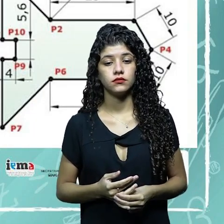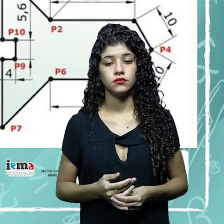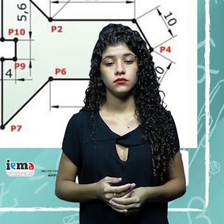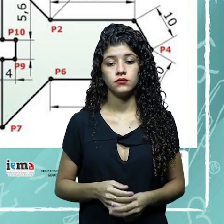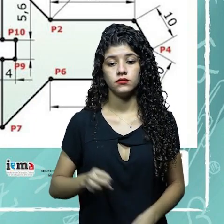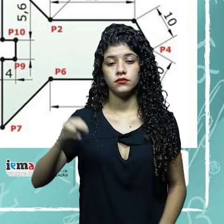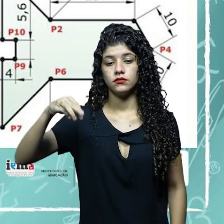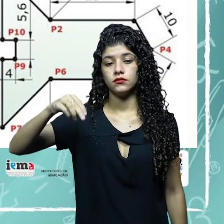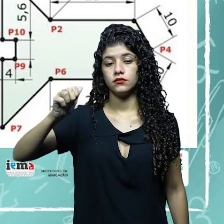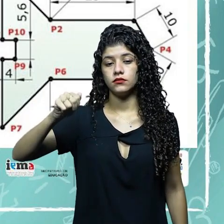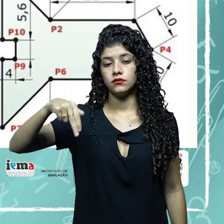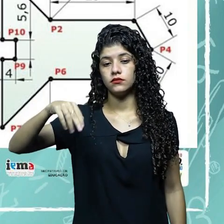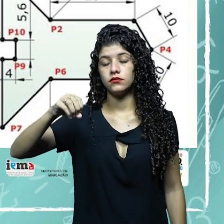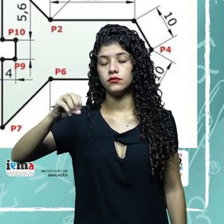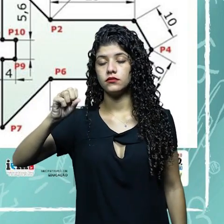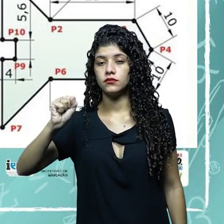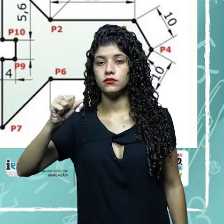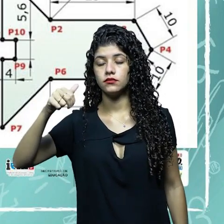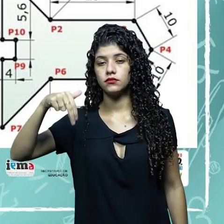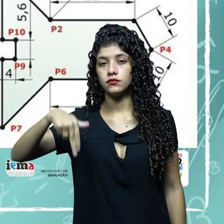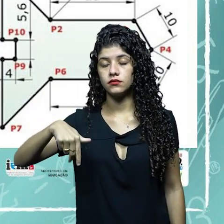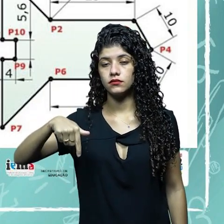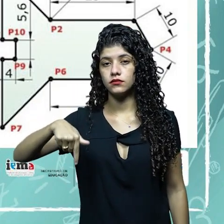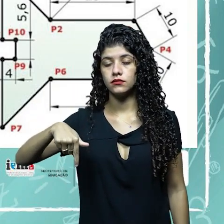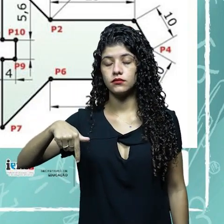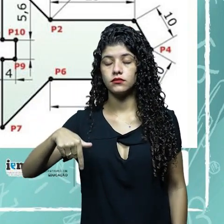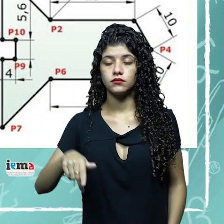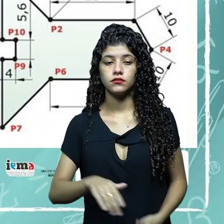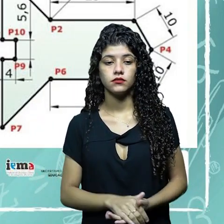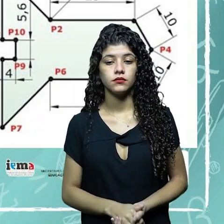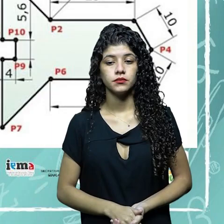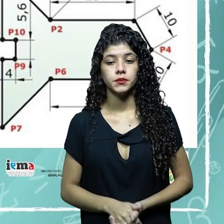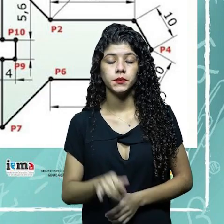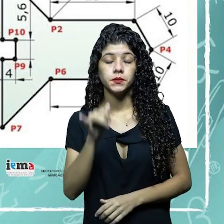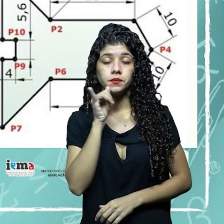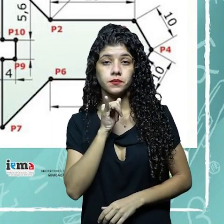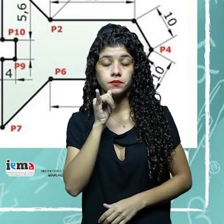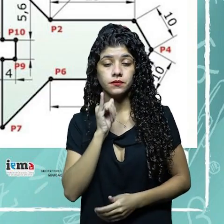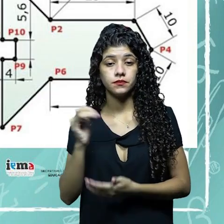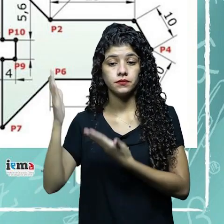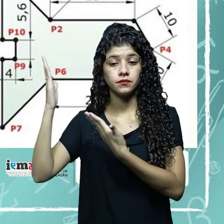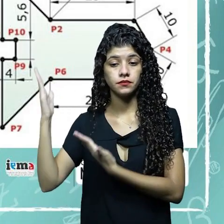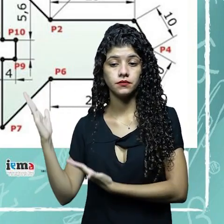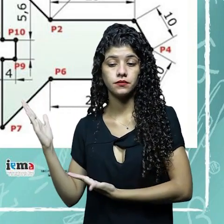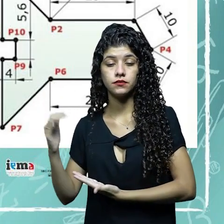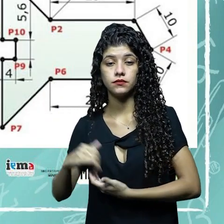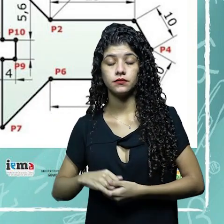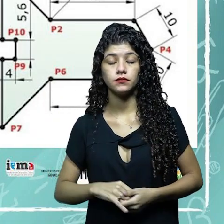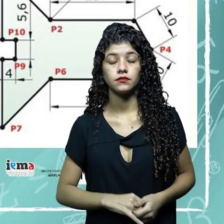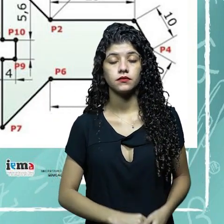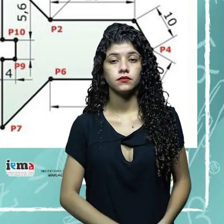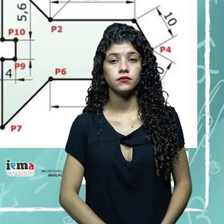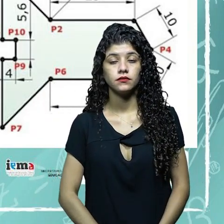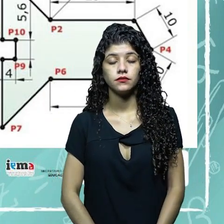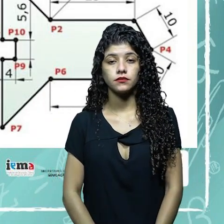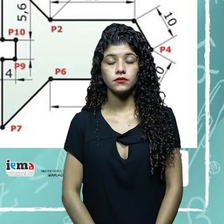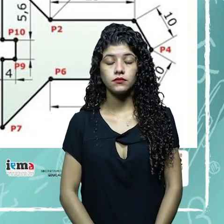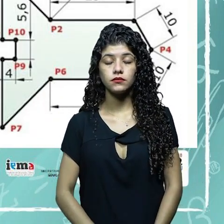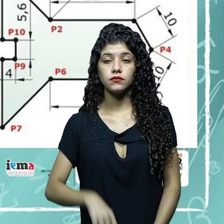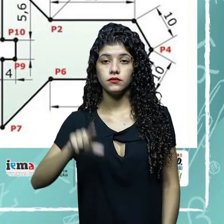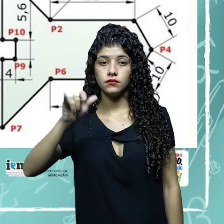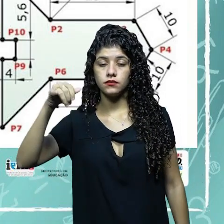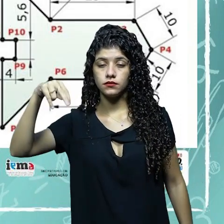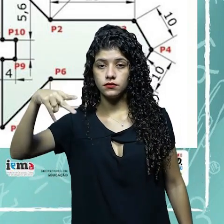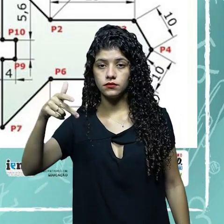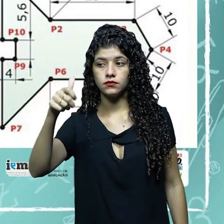aqui, vamos ver alguns, ó, você acionou lá, né, a linha, chamou o comando, deu